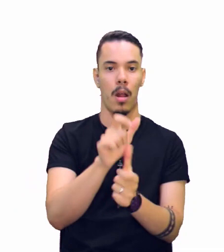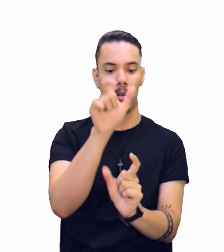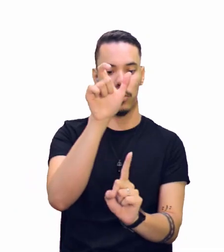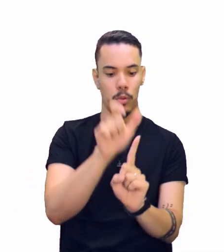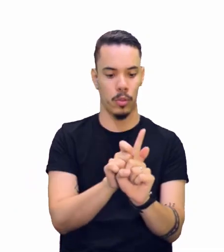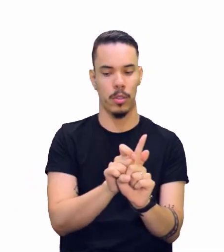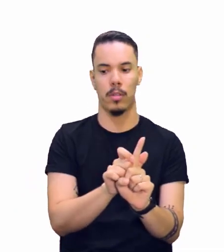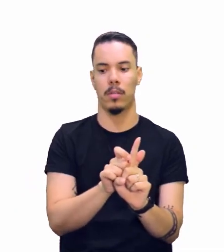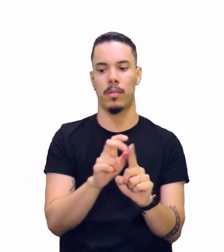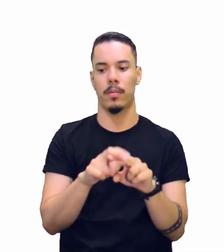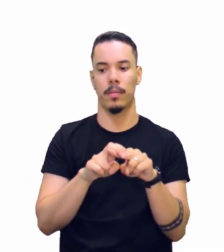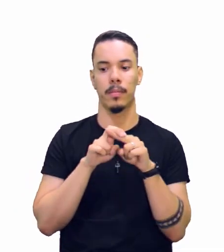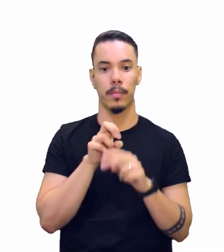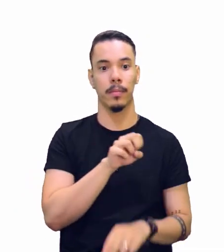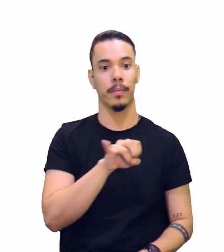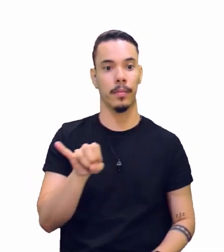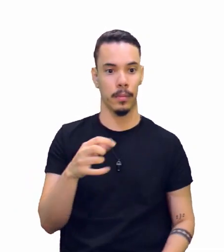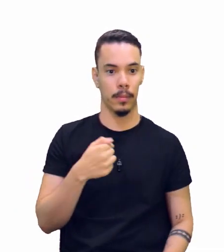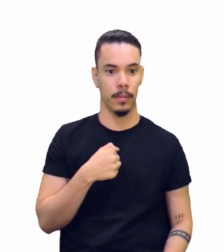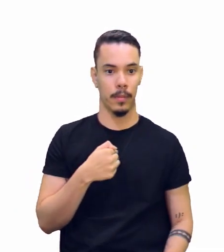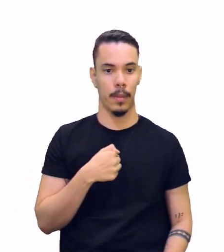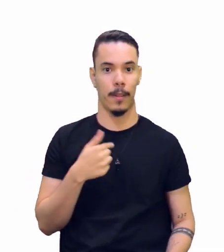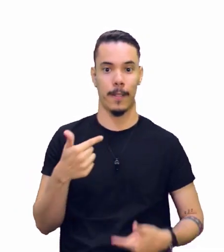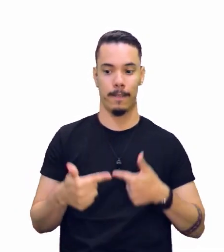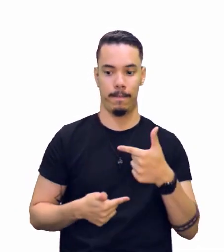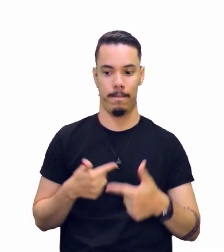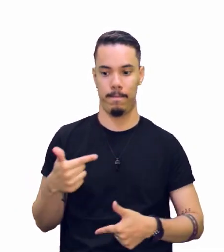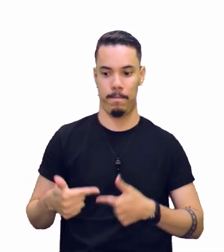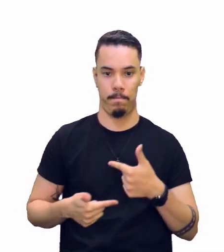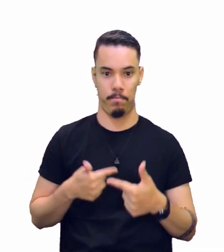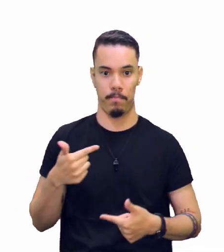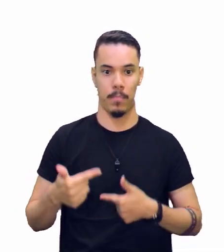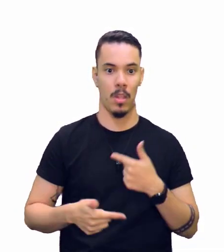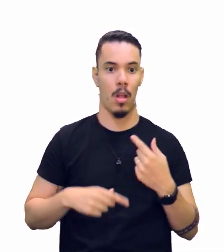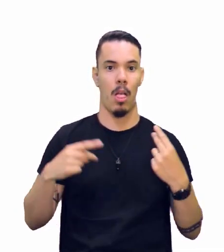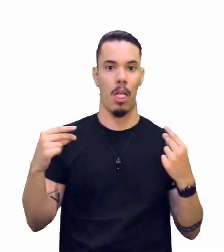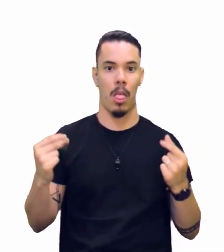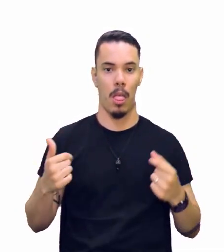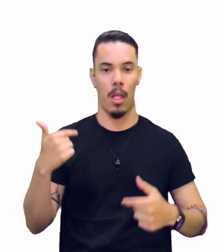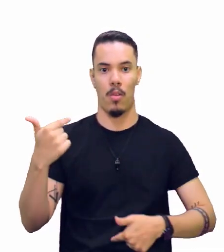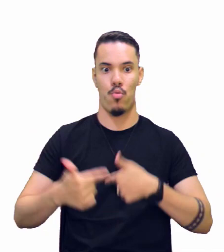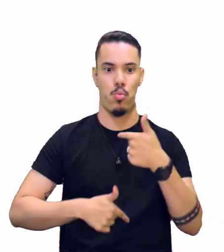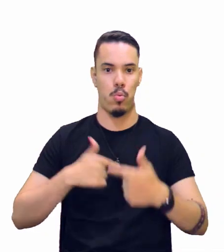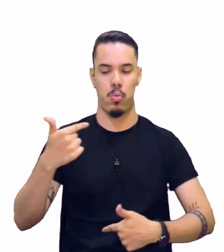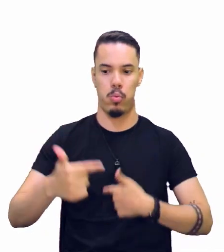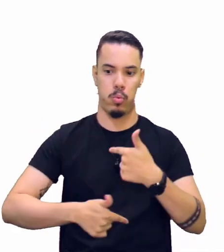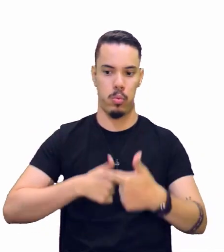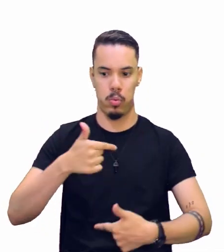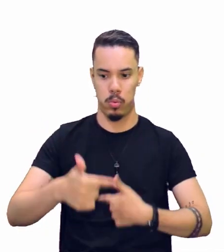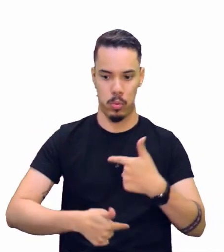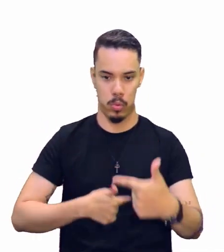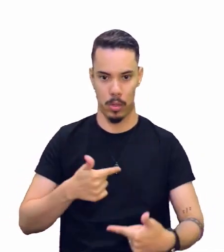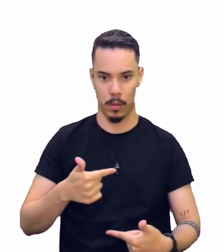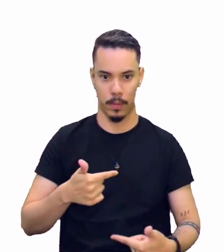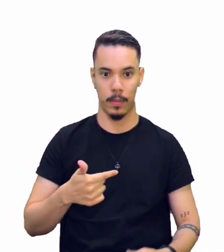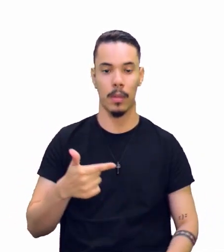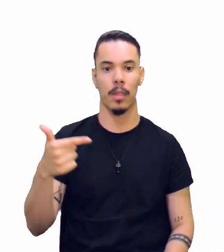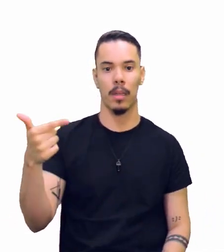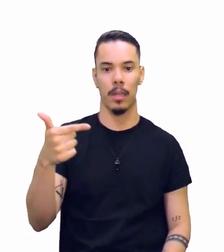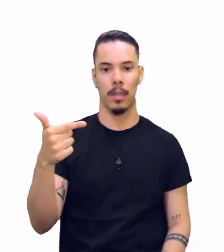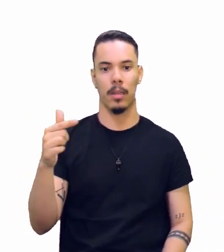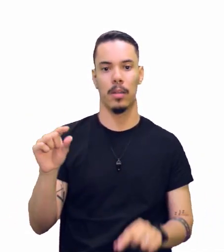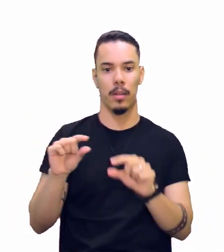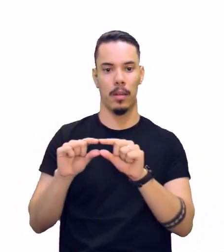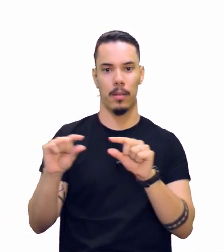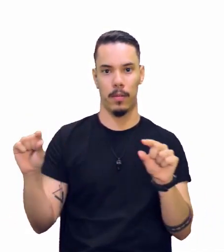sentido aí. Então, se eu trabalhar bastante, a lot, a segunda frase começa